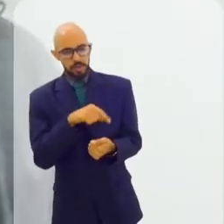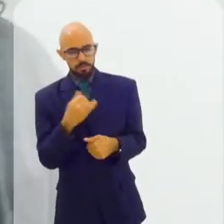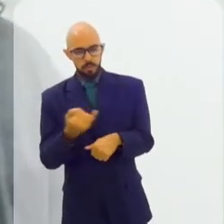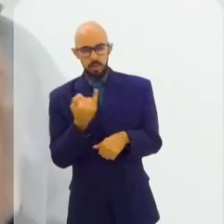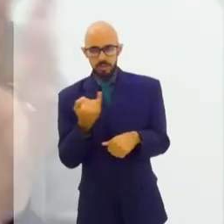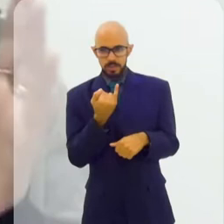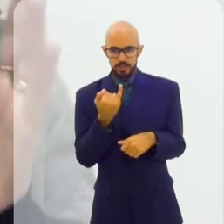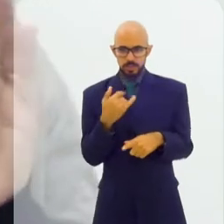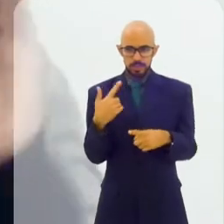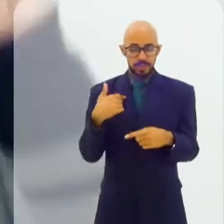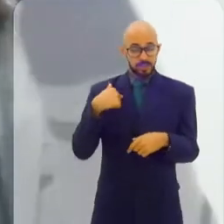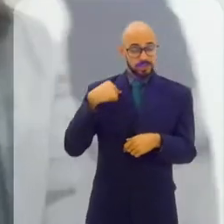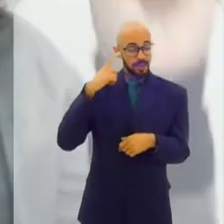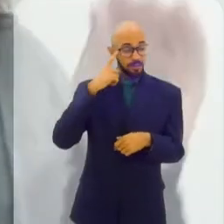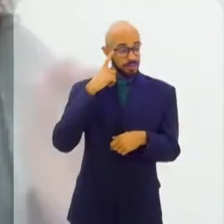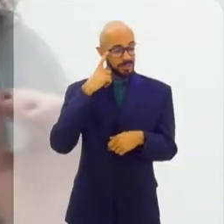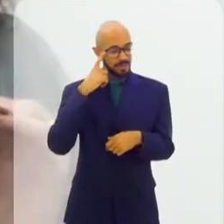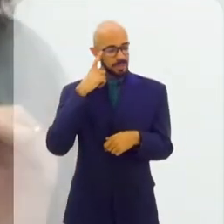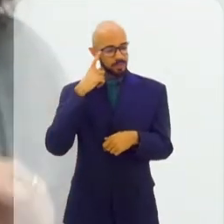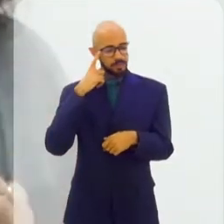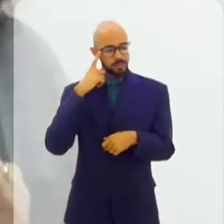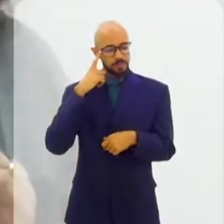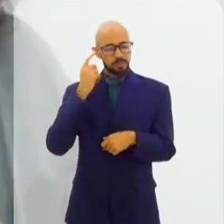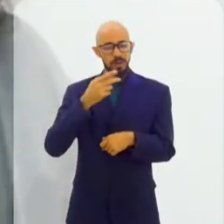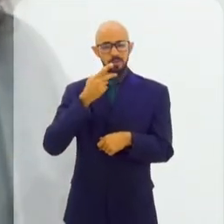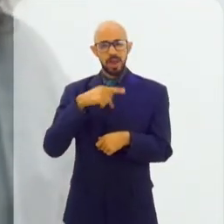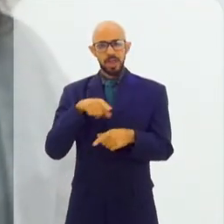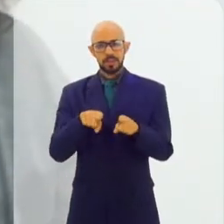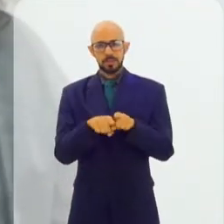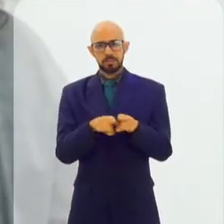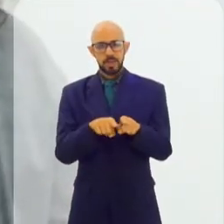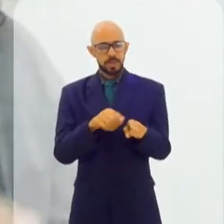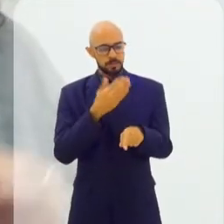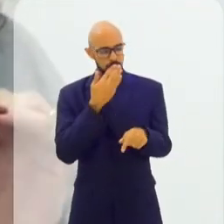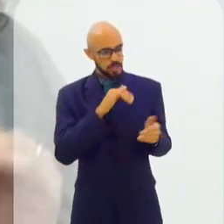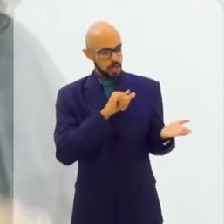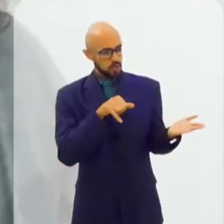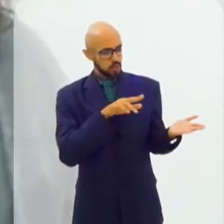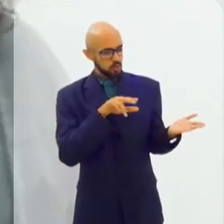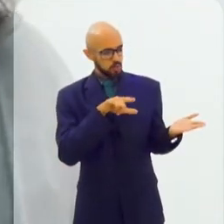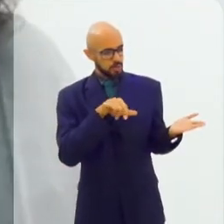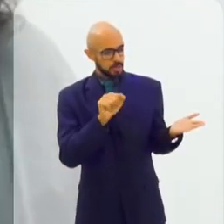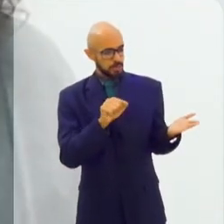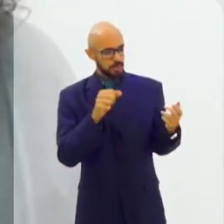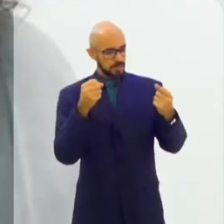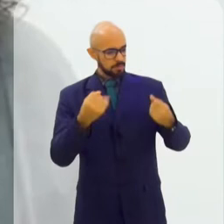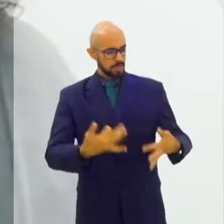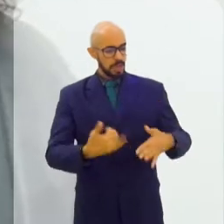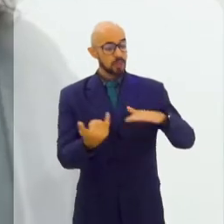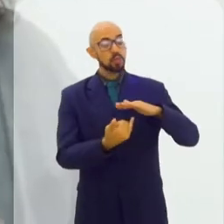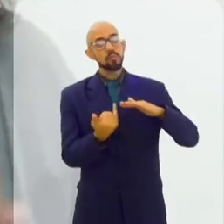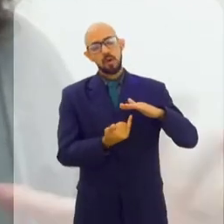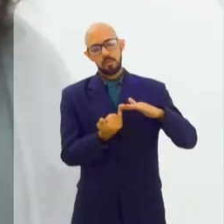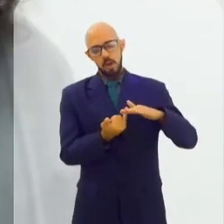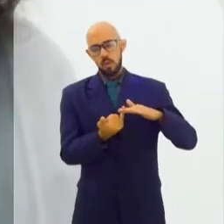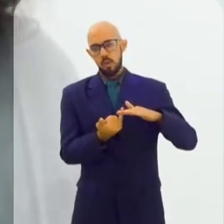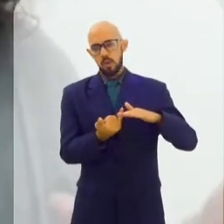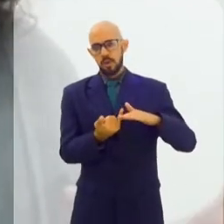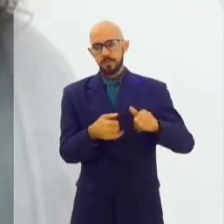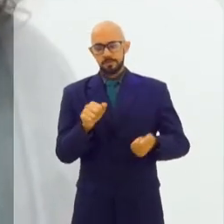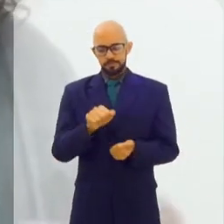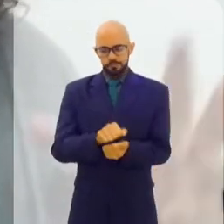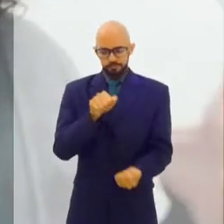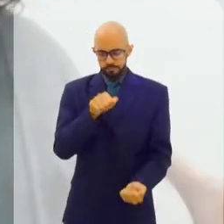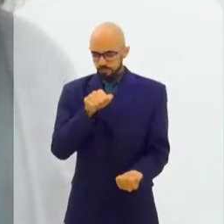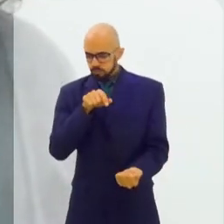acho fundamental. Estava aqui já no meu radar falar e trazer a Júlia para a discussão, que é a questão da informalidade.